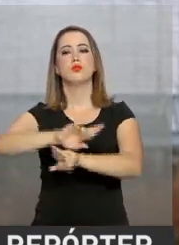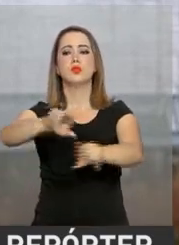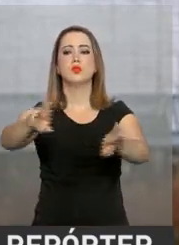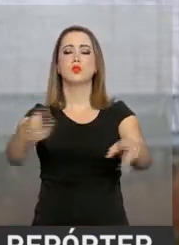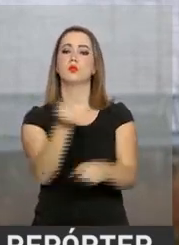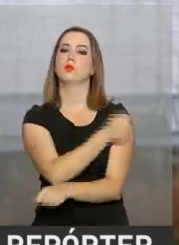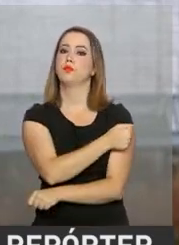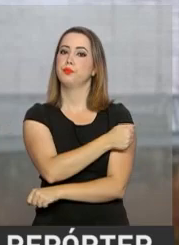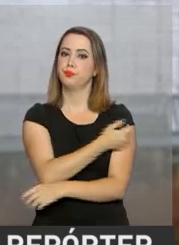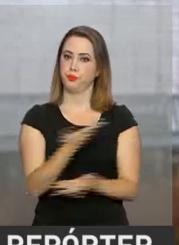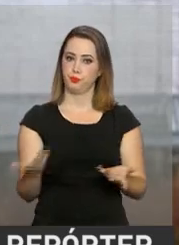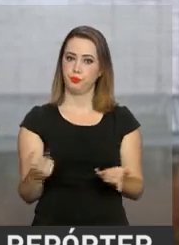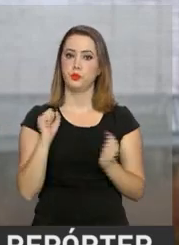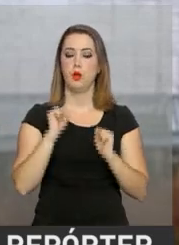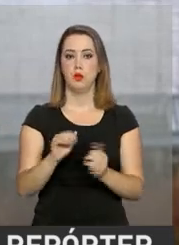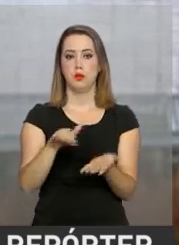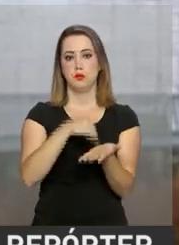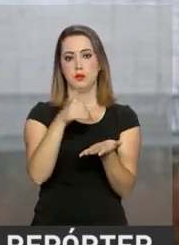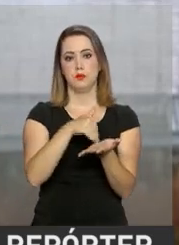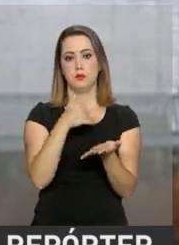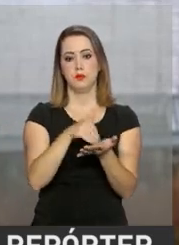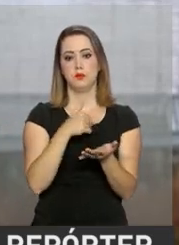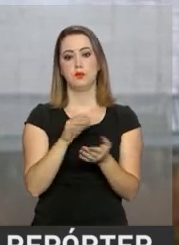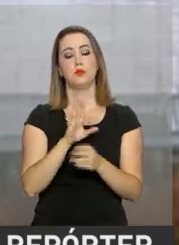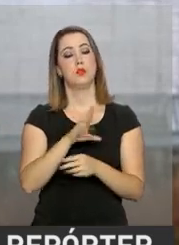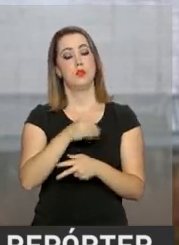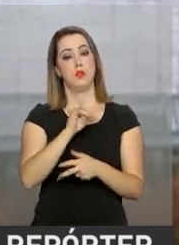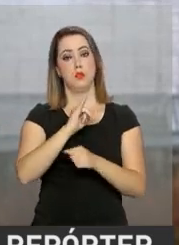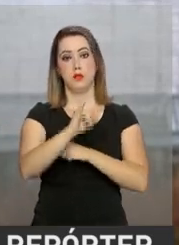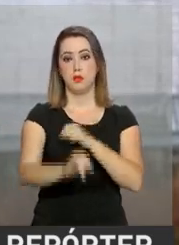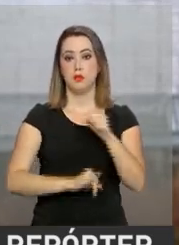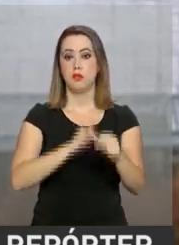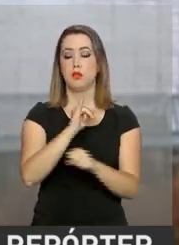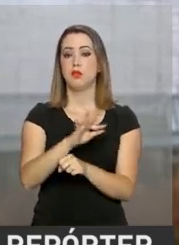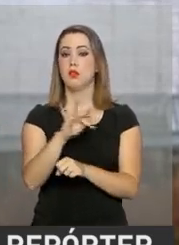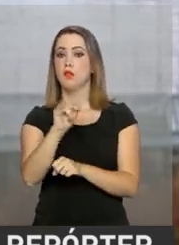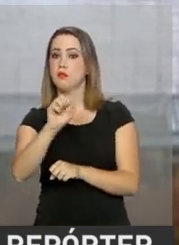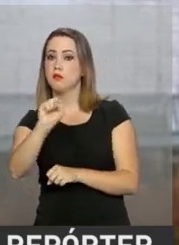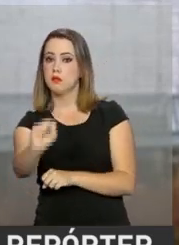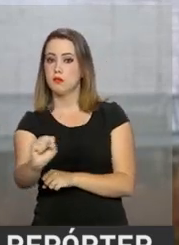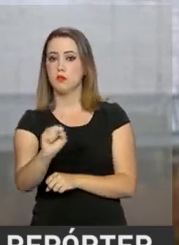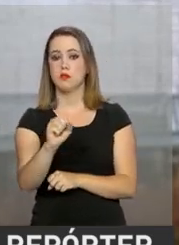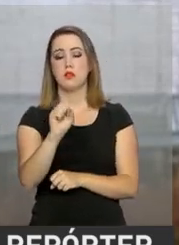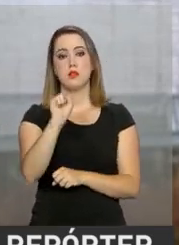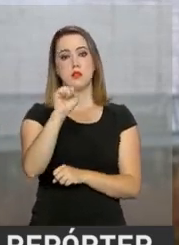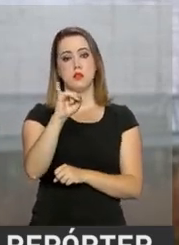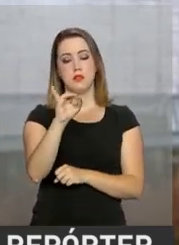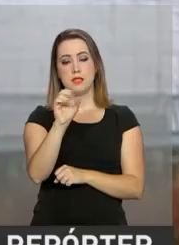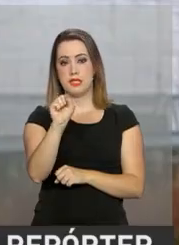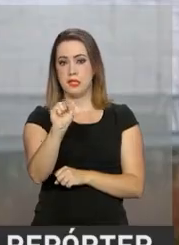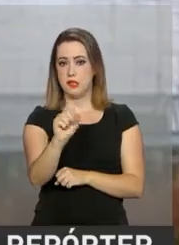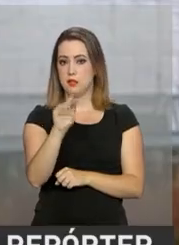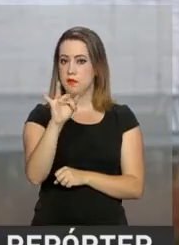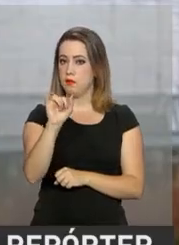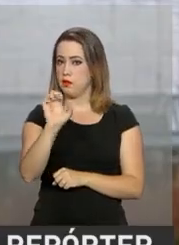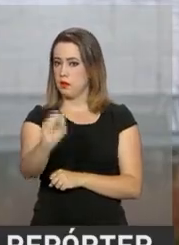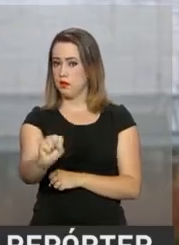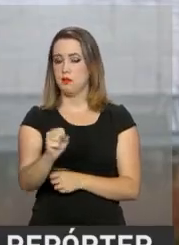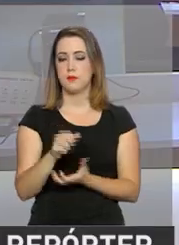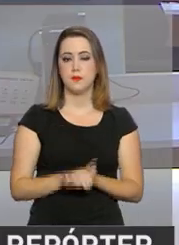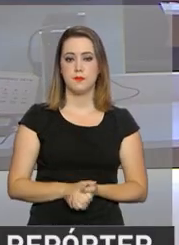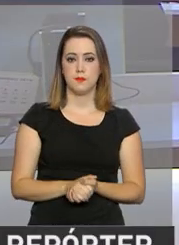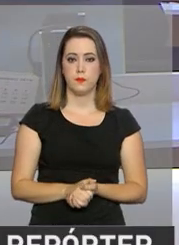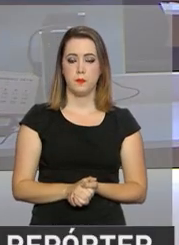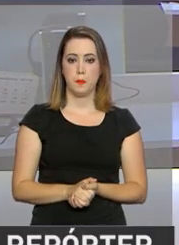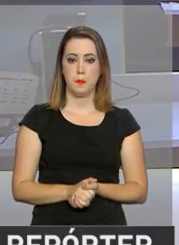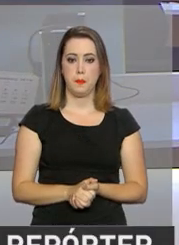inscrições podem ser feitas na internet no sistema informatizado do fiés o sis fiés de Brasília Natália Melo